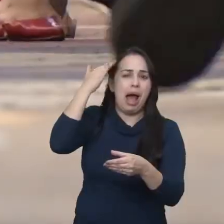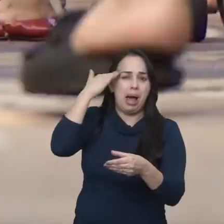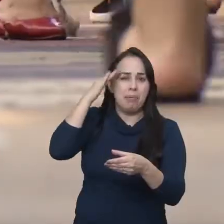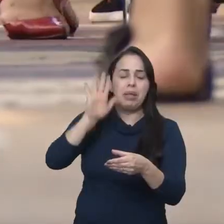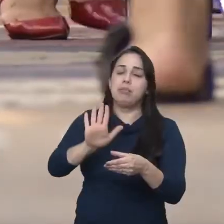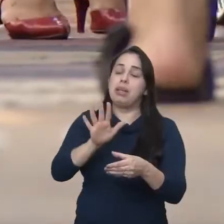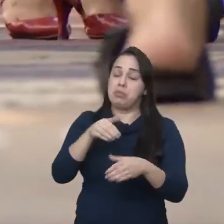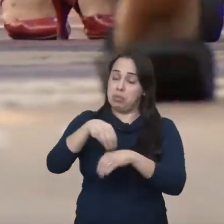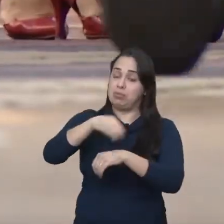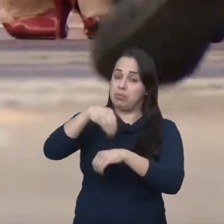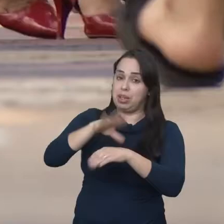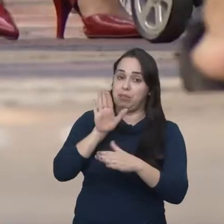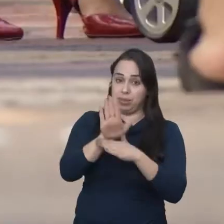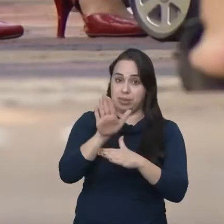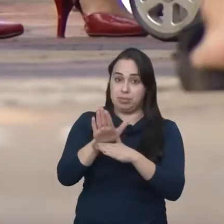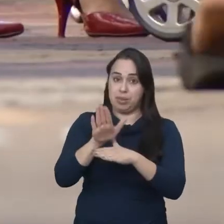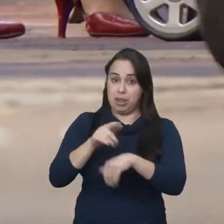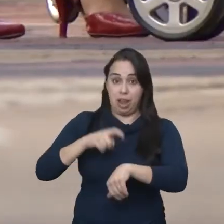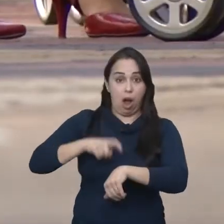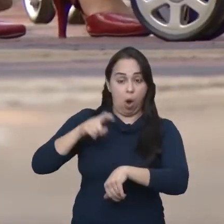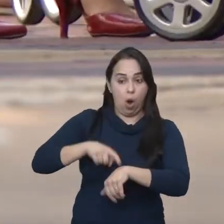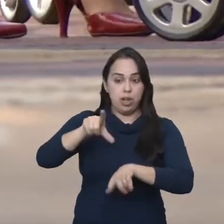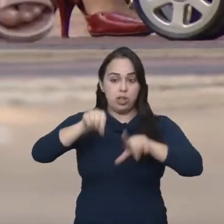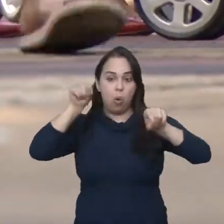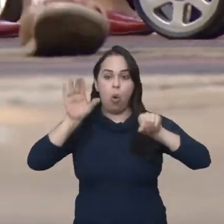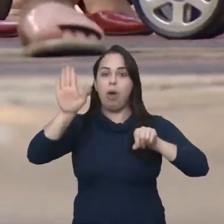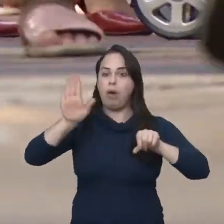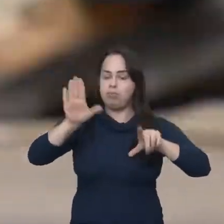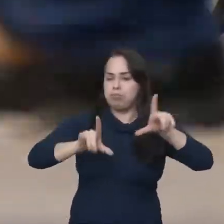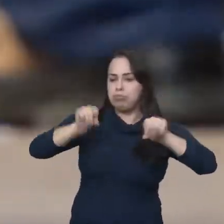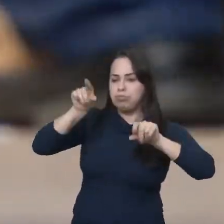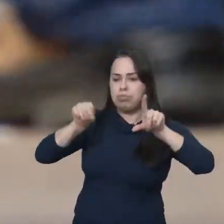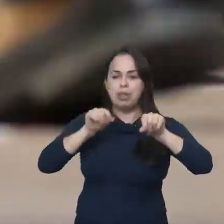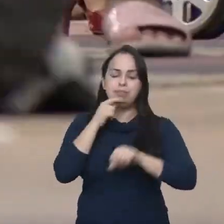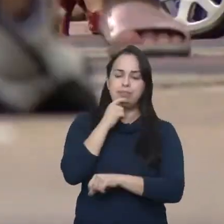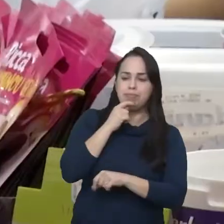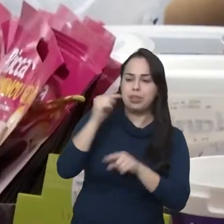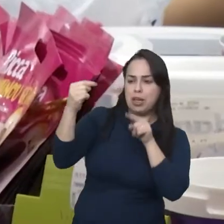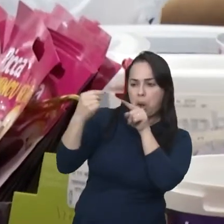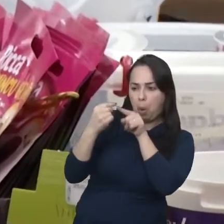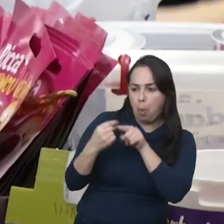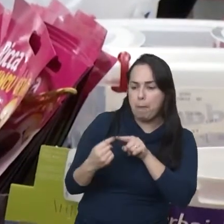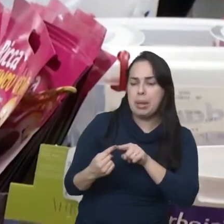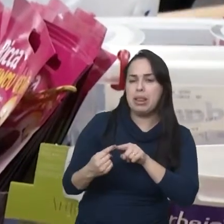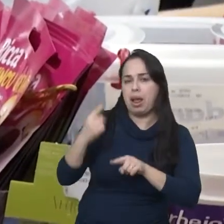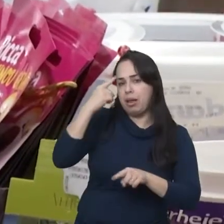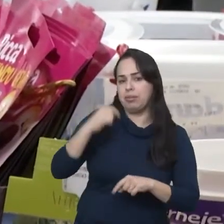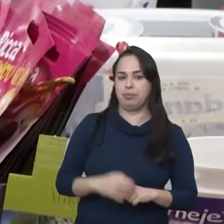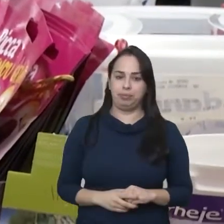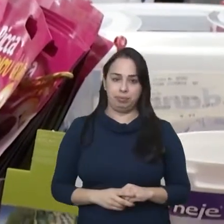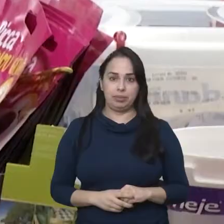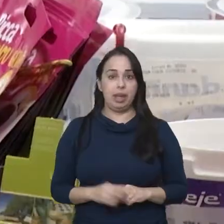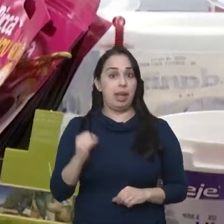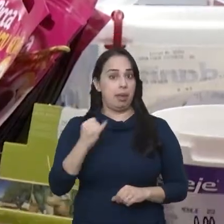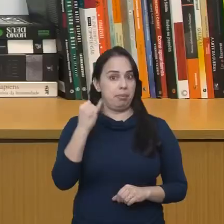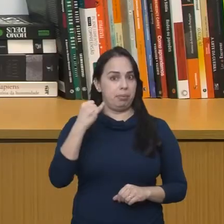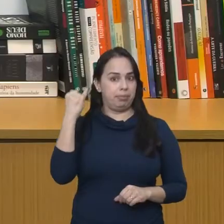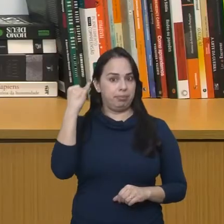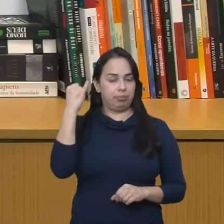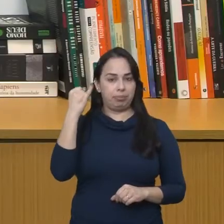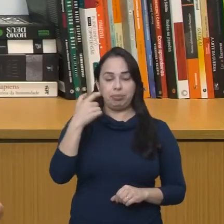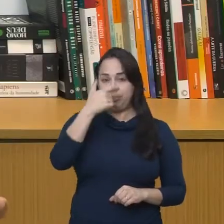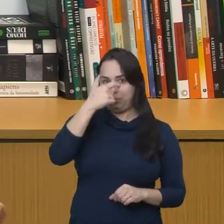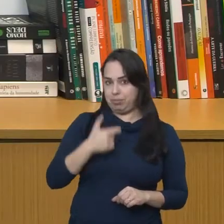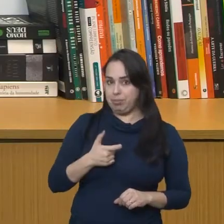voto, aí vai algumas dicas que podem ajudar no momento de escolher o candidato que melhor se encaixe com as suas ideias.